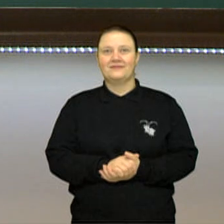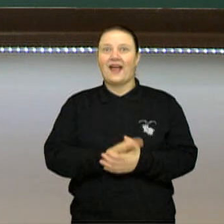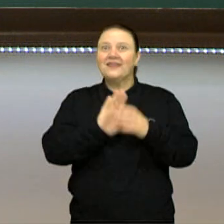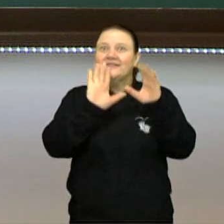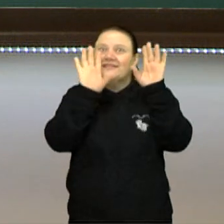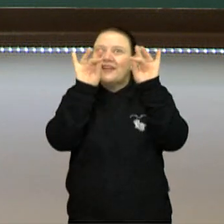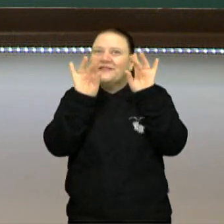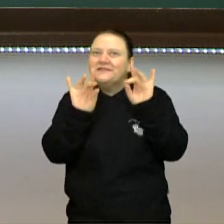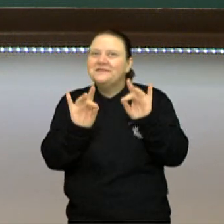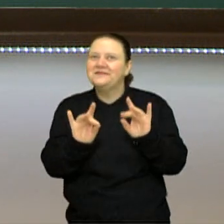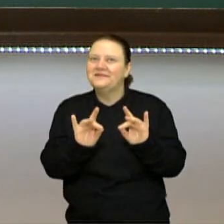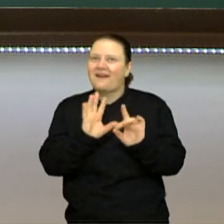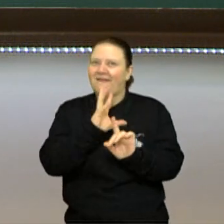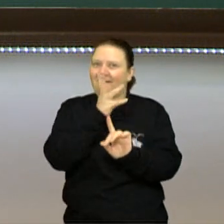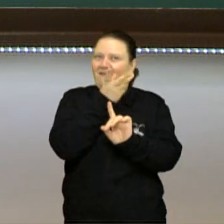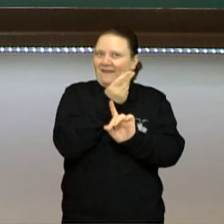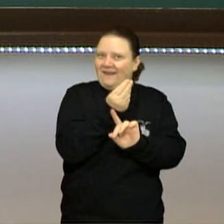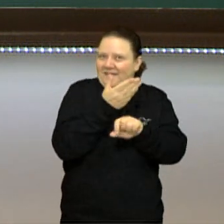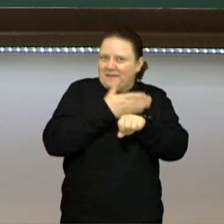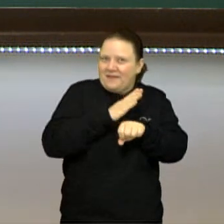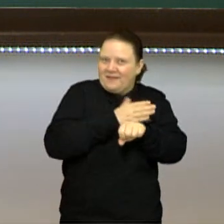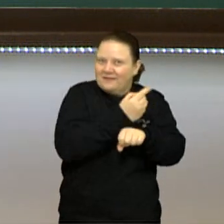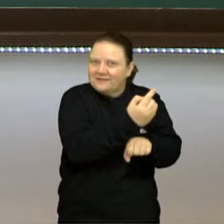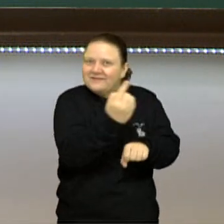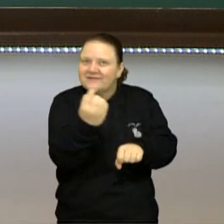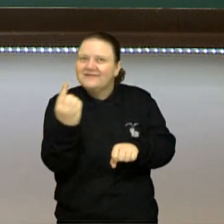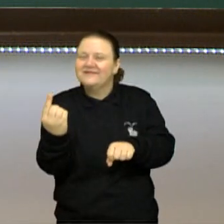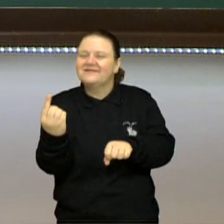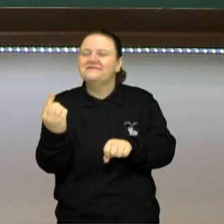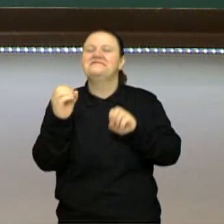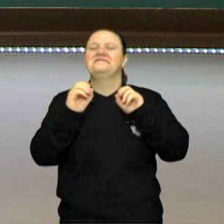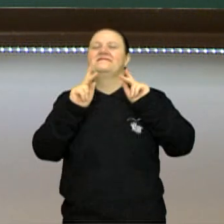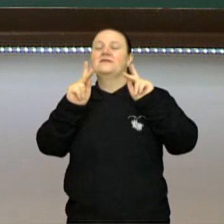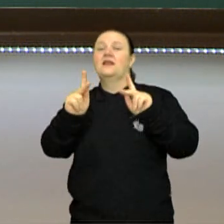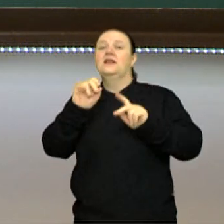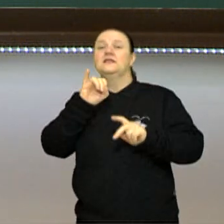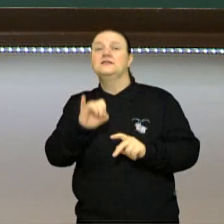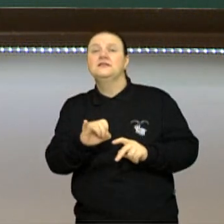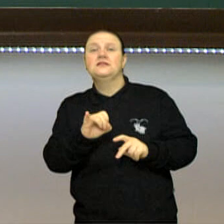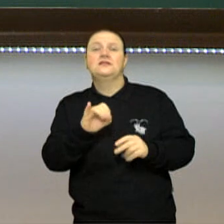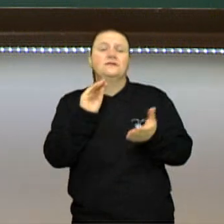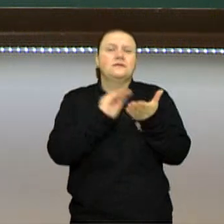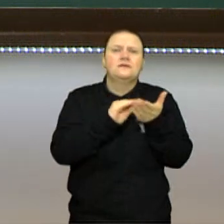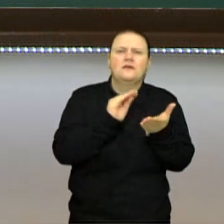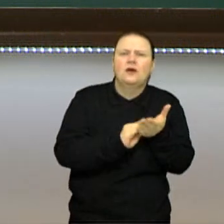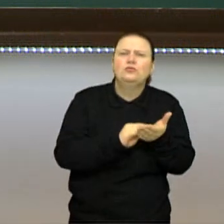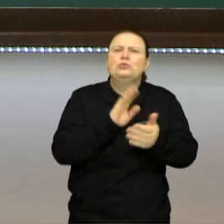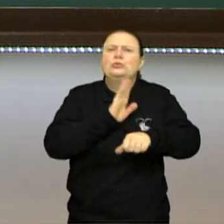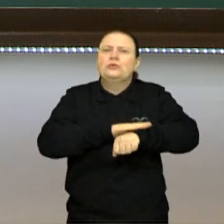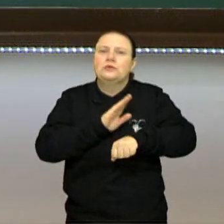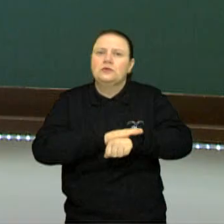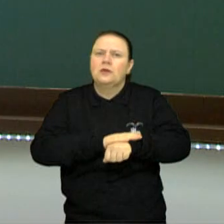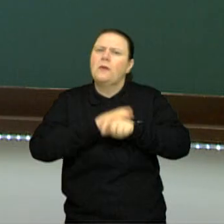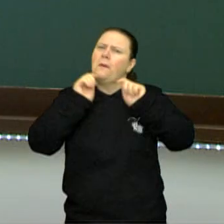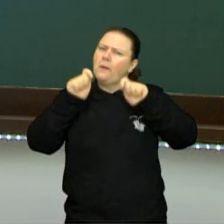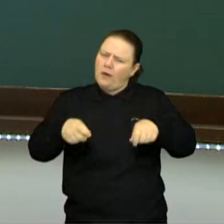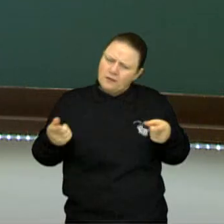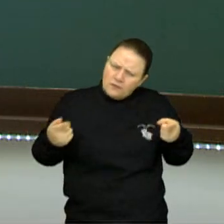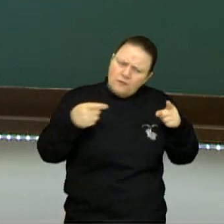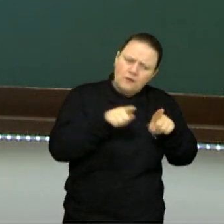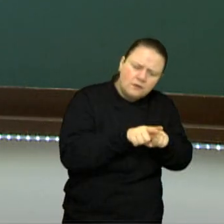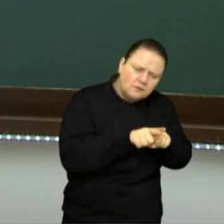Capricharam aí na arte em ação? Muito bem, hein? E lembra, se não deu tempo de terminar, continua depois, tá